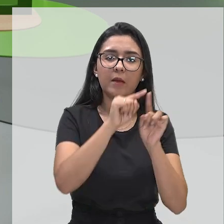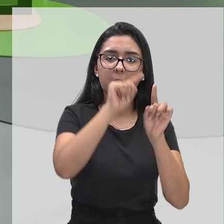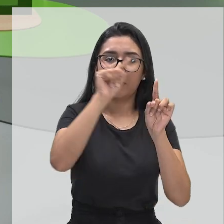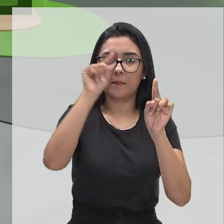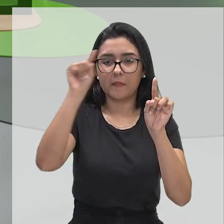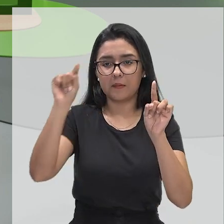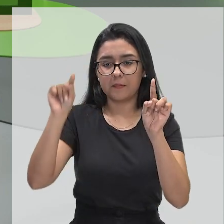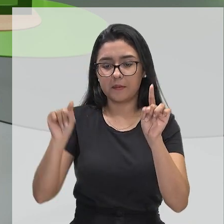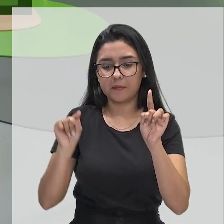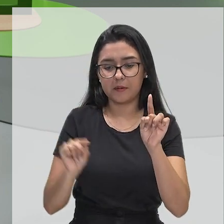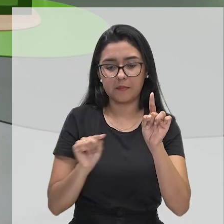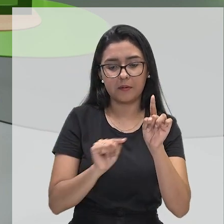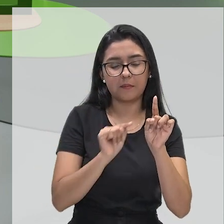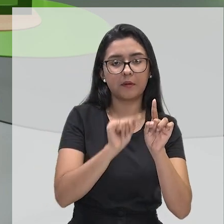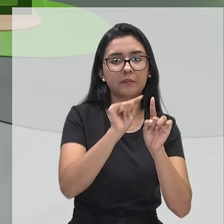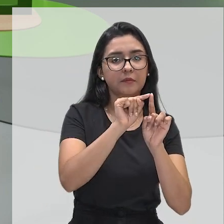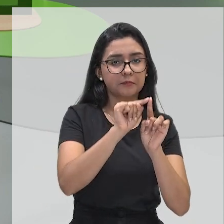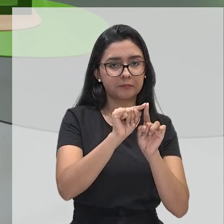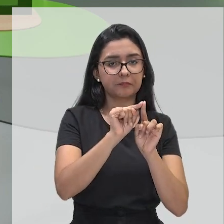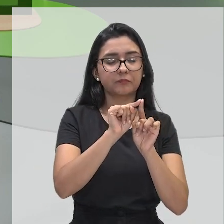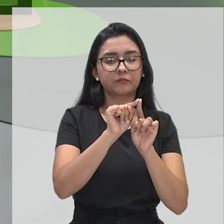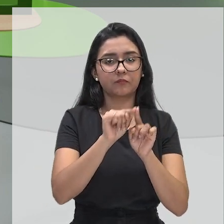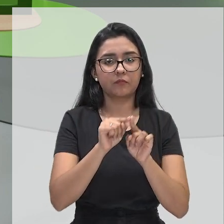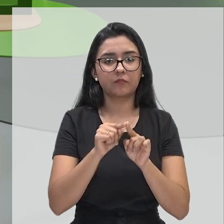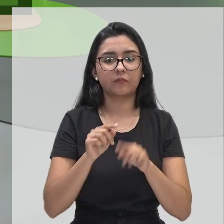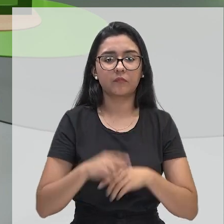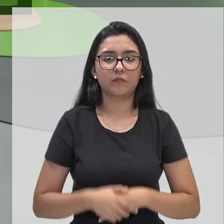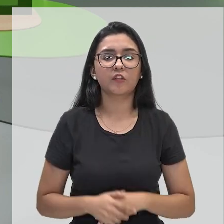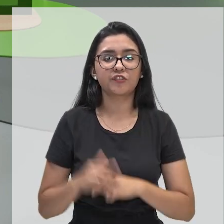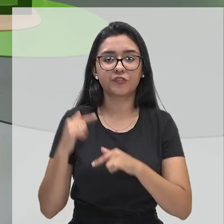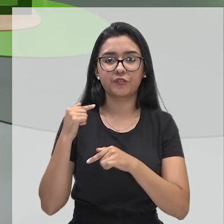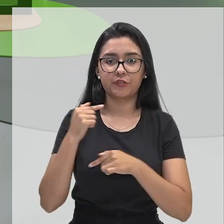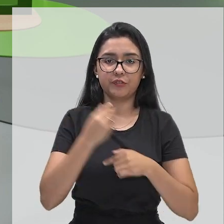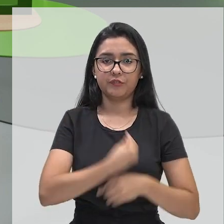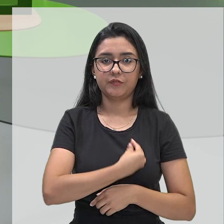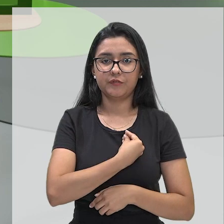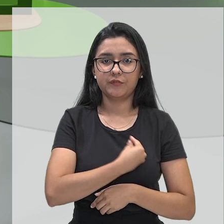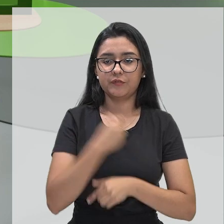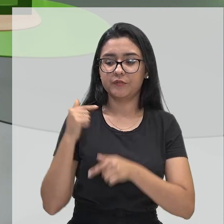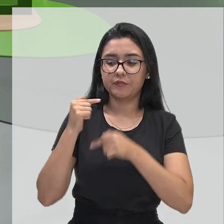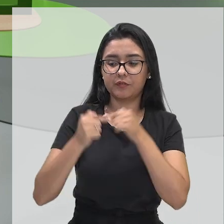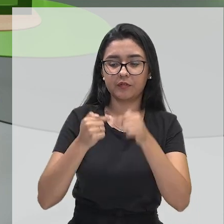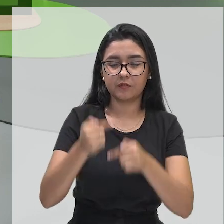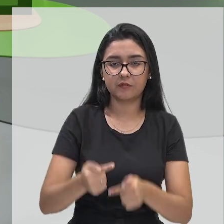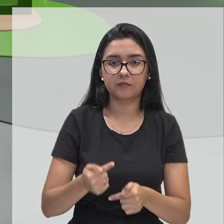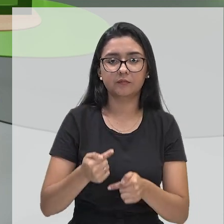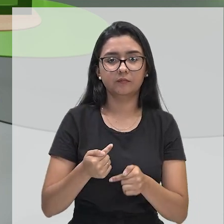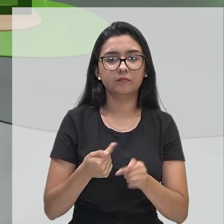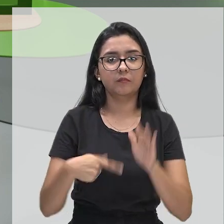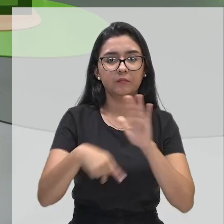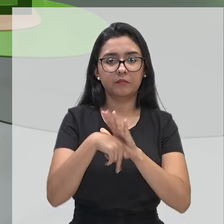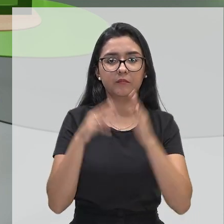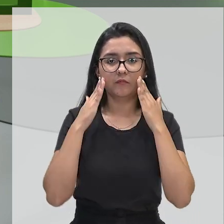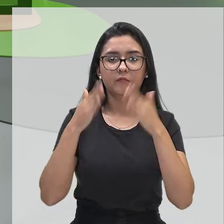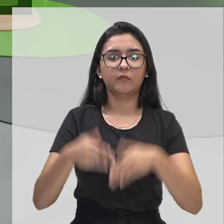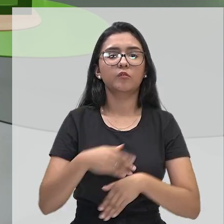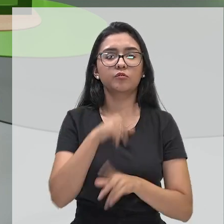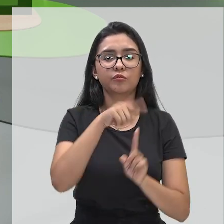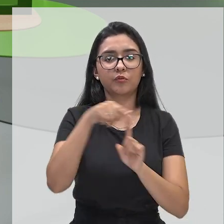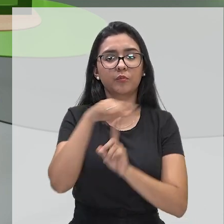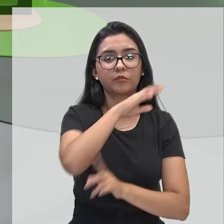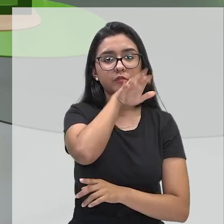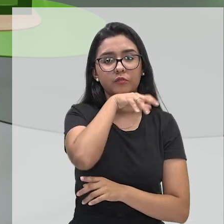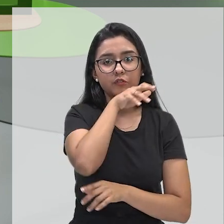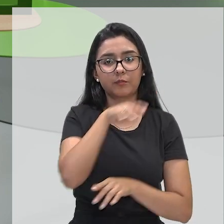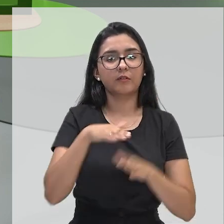por diante, né? Então é o que a gente chama aí de alternância de gerações, né, no caso dos quinidários,